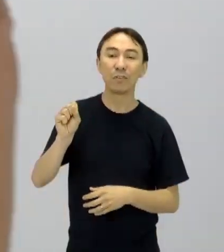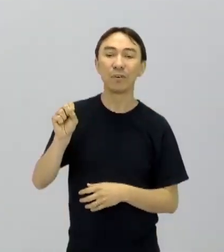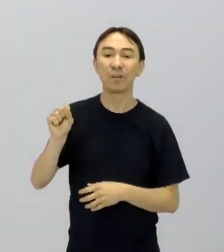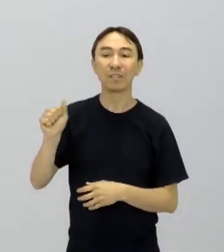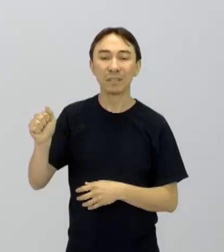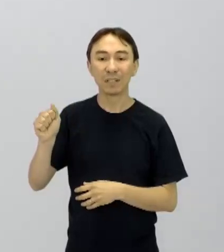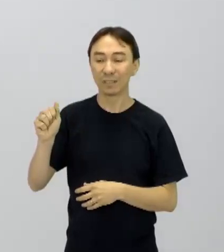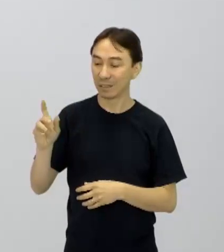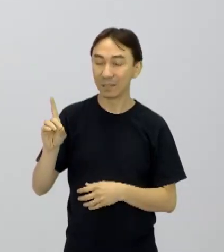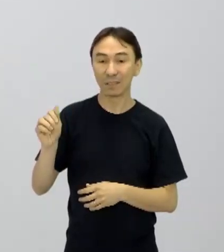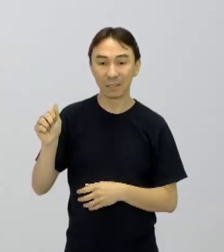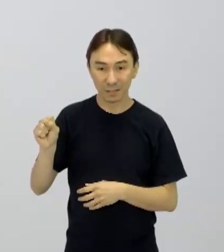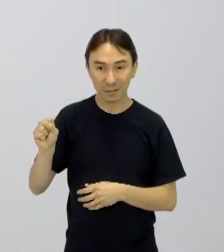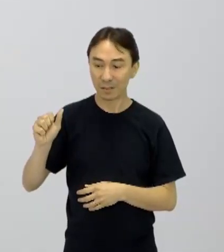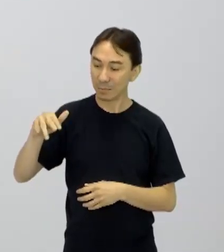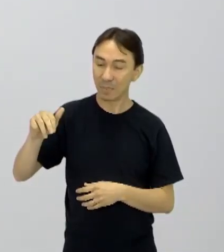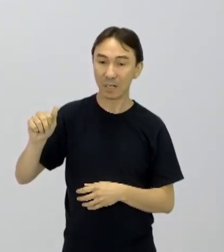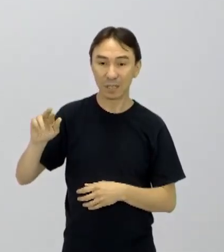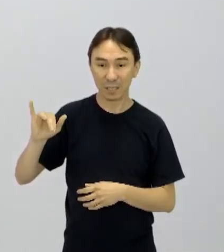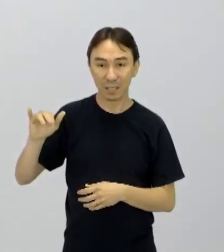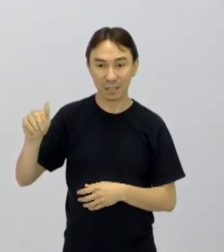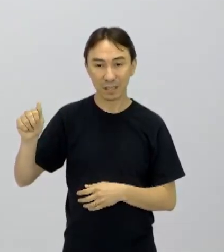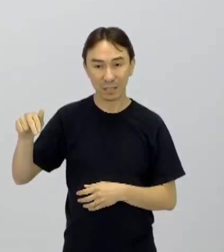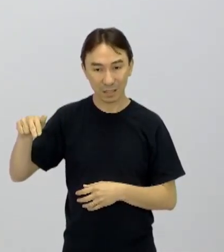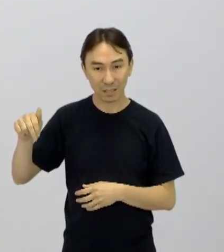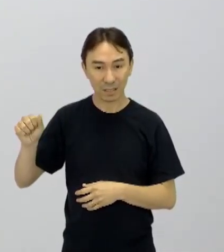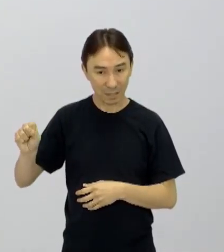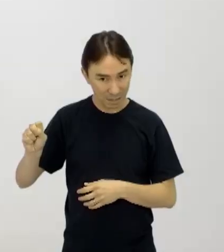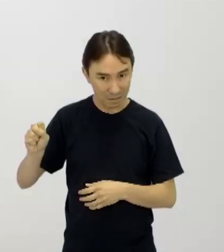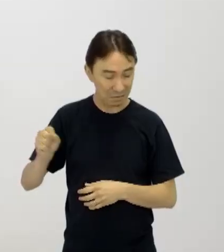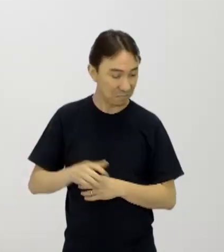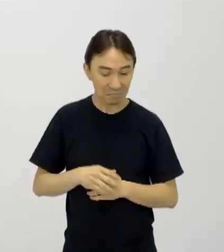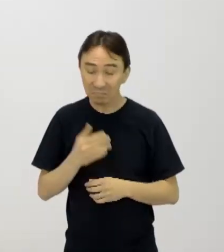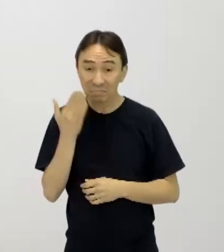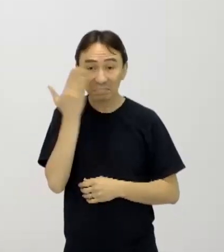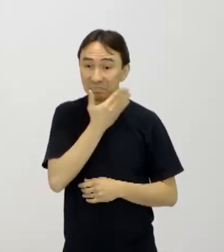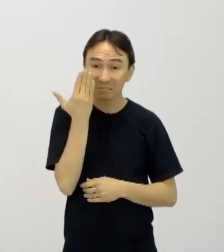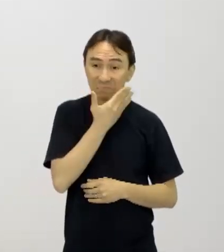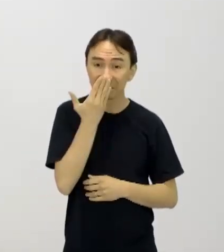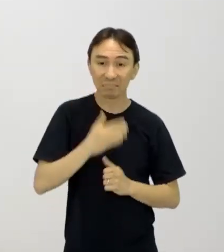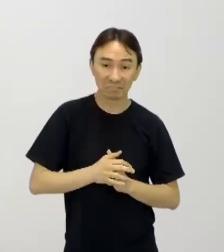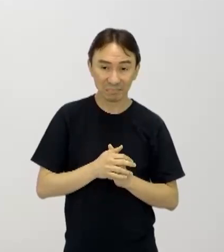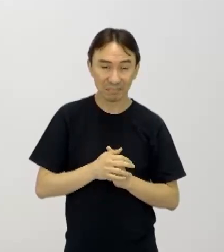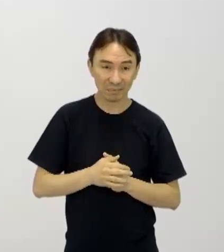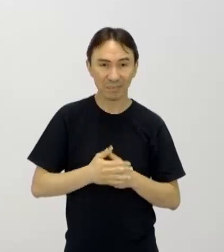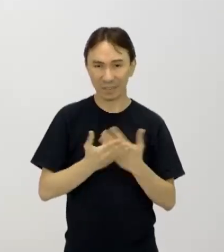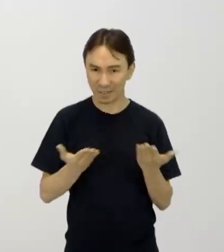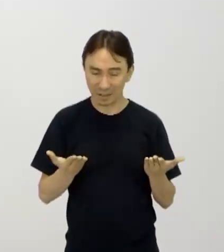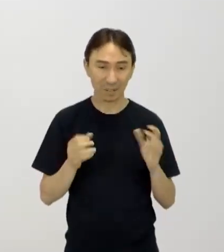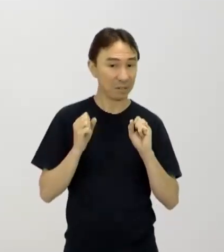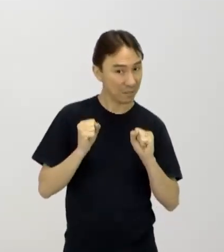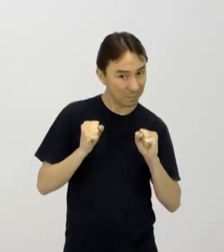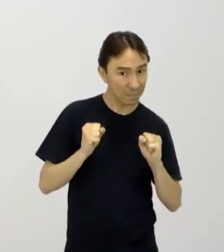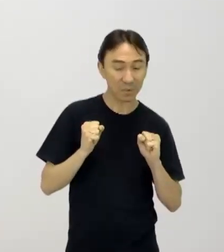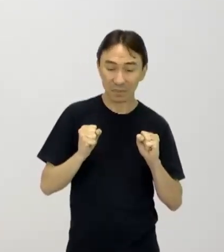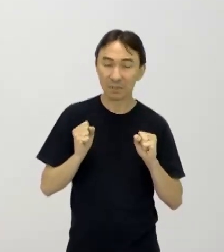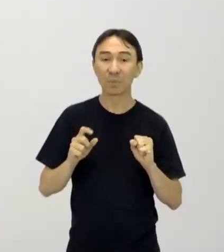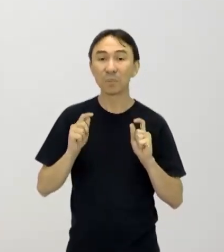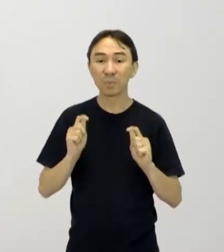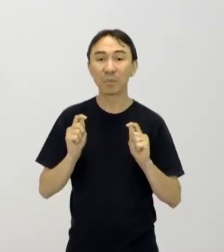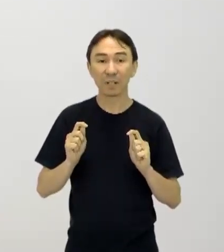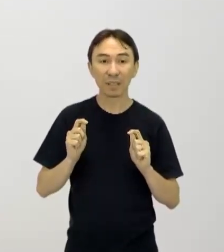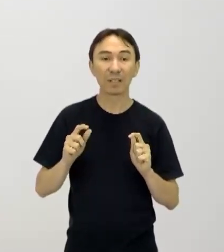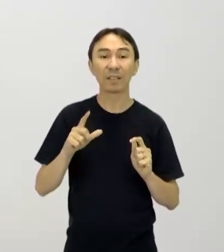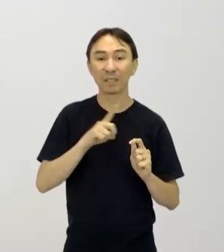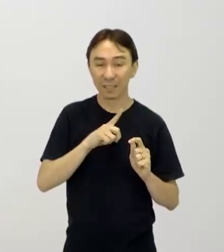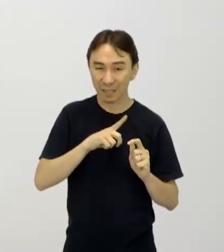você consegue perceber, aí com os satélites também fazendo a medição, ou mesmo um avião de observação, os balões de observação, que